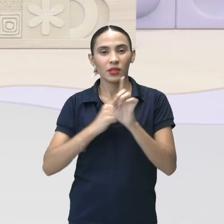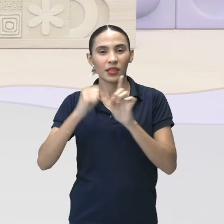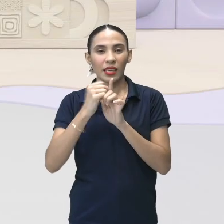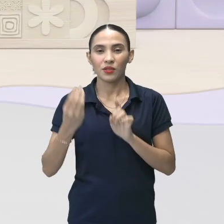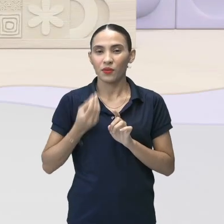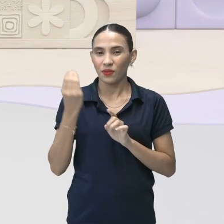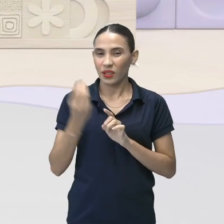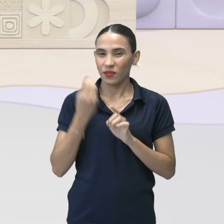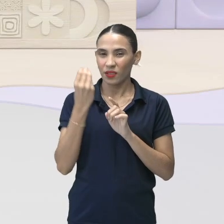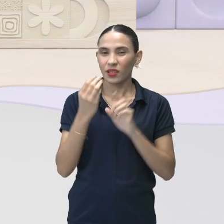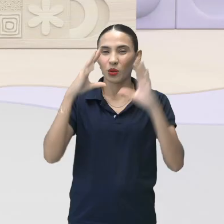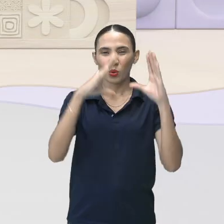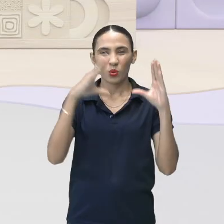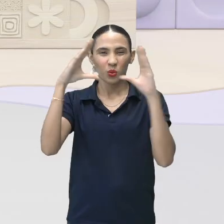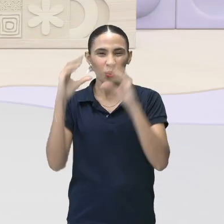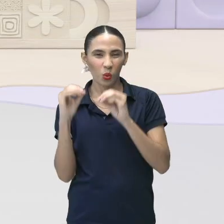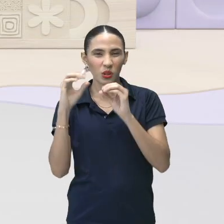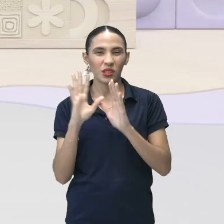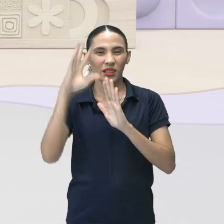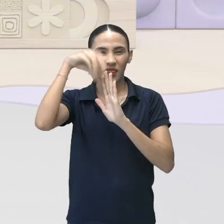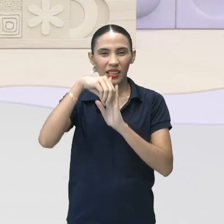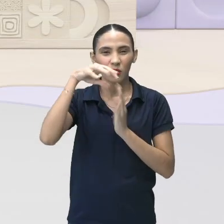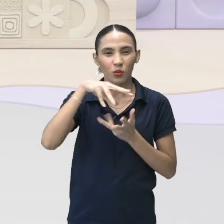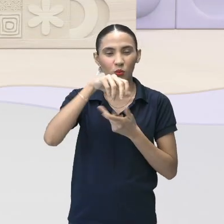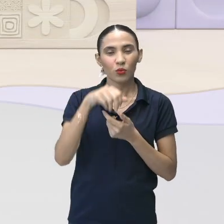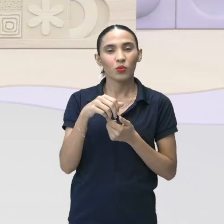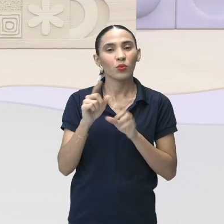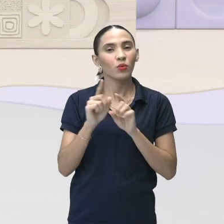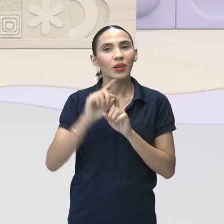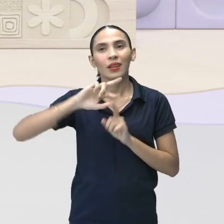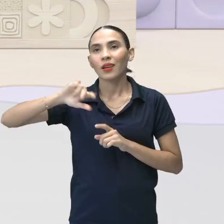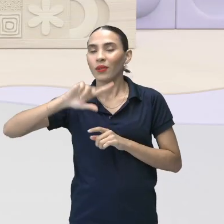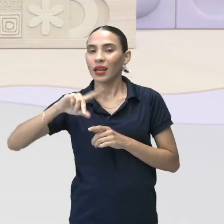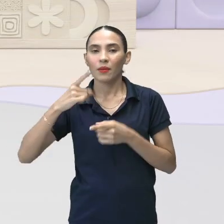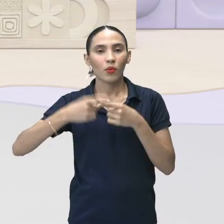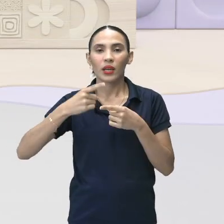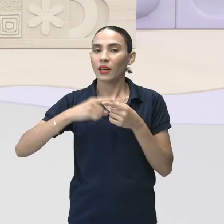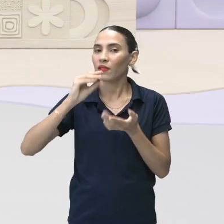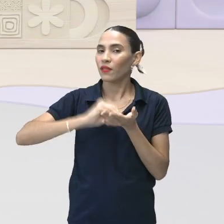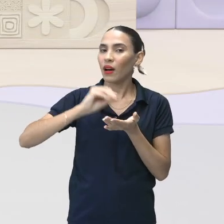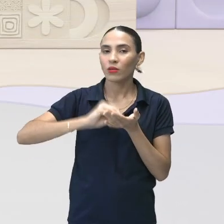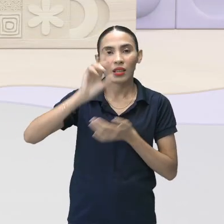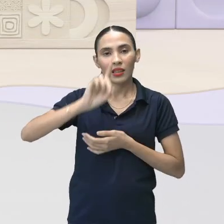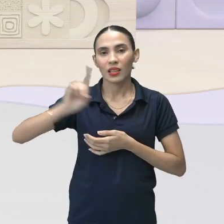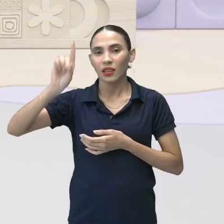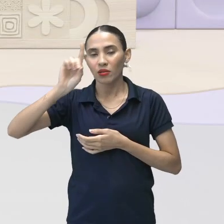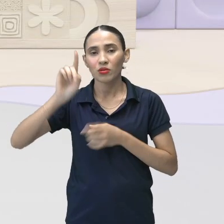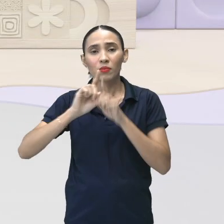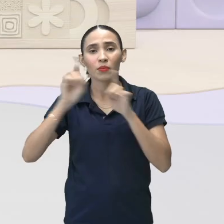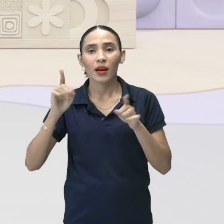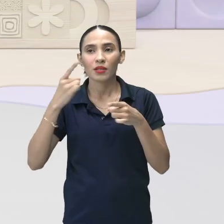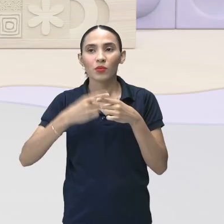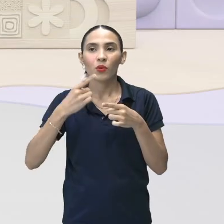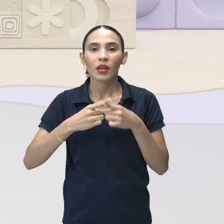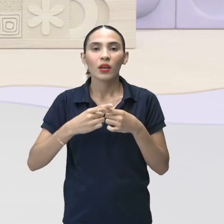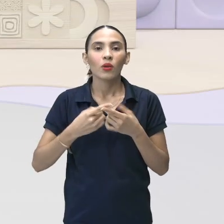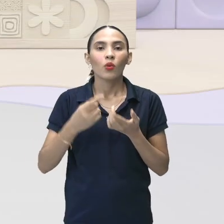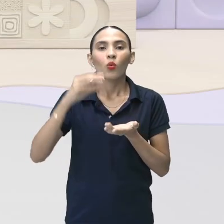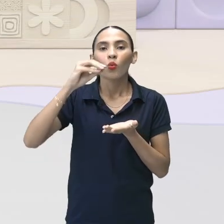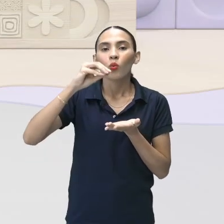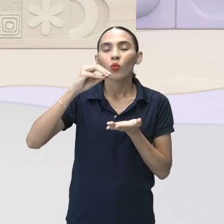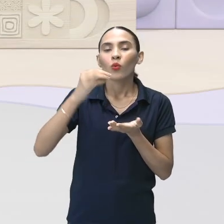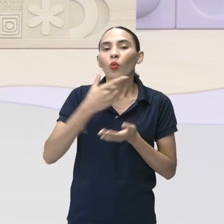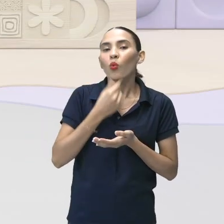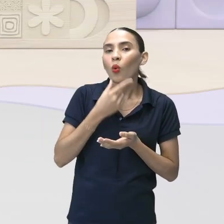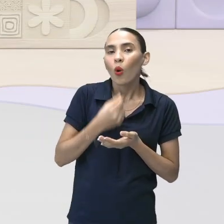sofrem com essa falta. Doença mortal é a indiferença, é a perca do